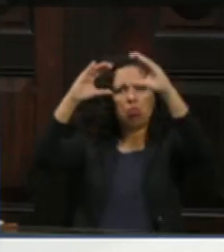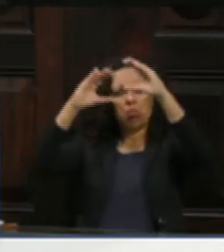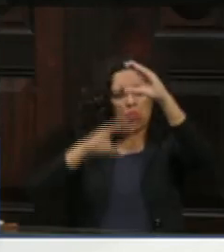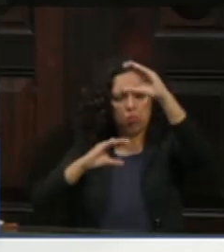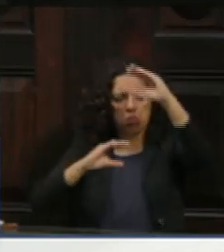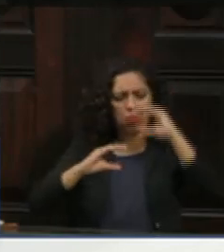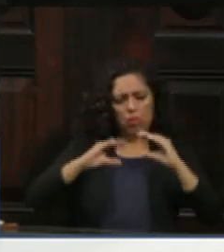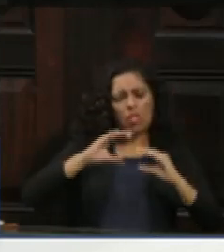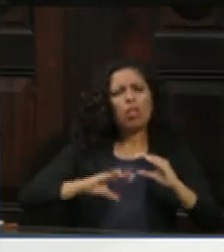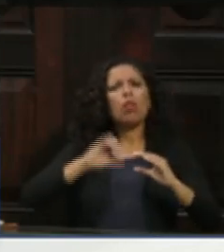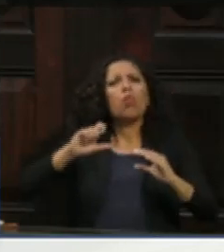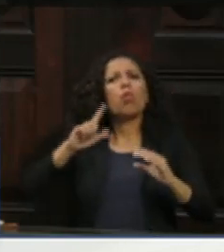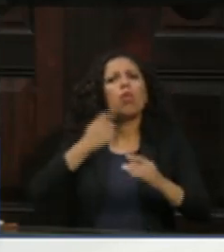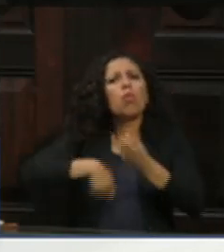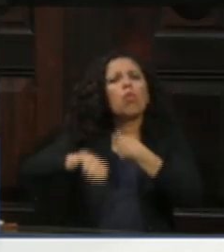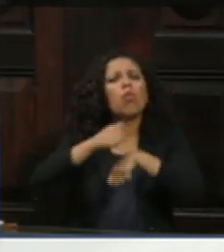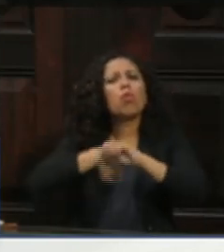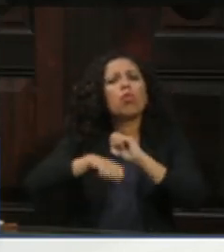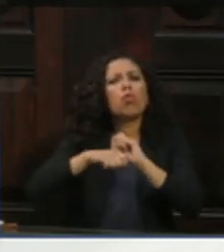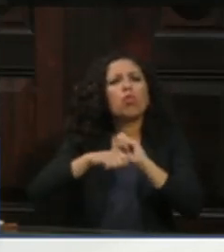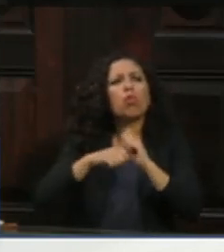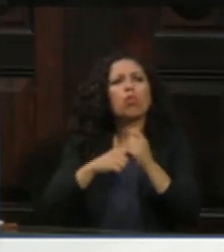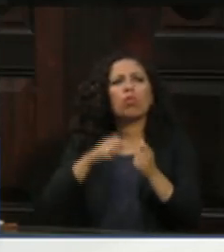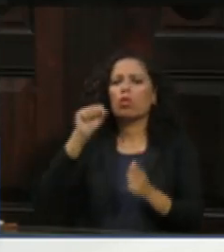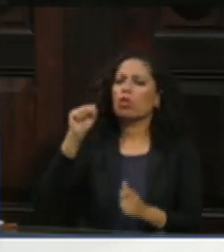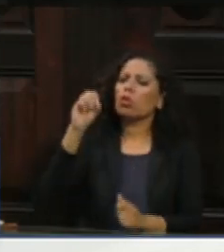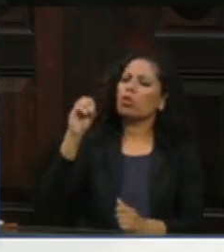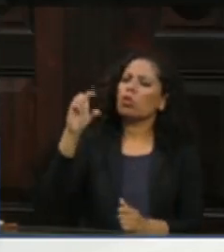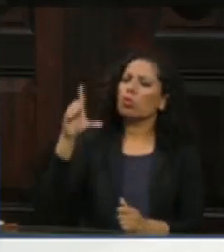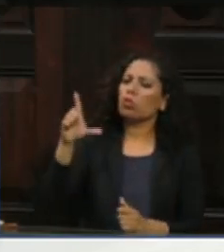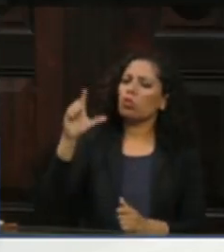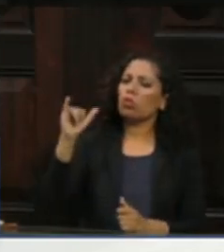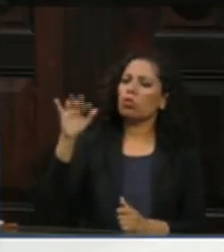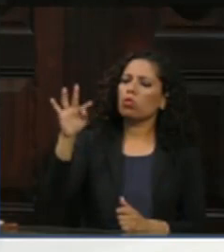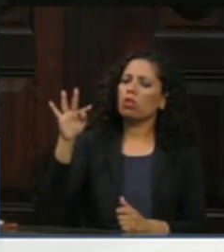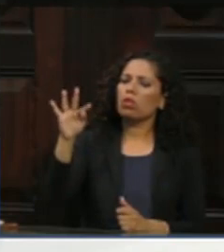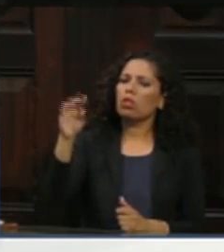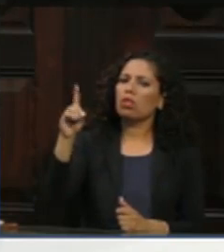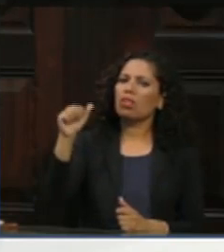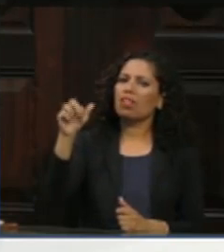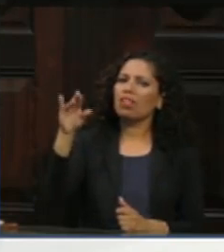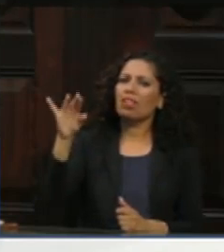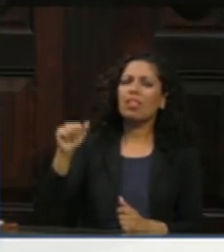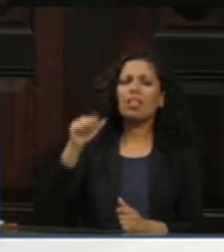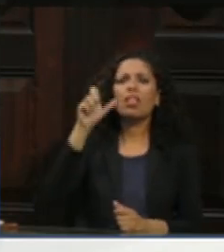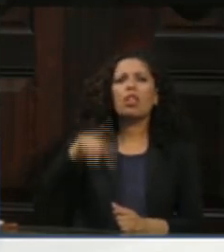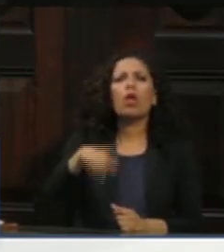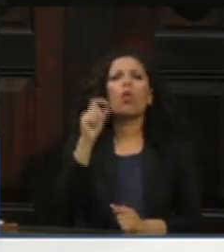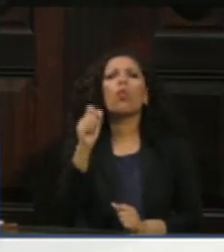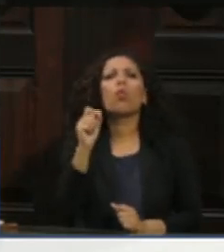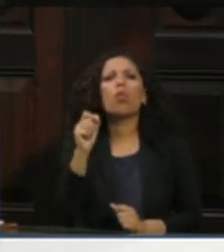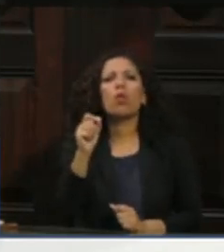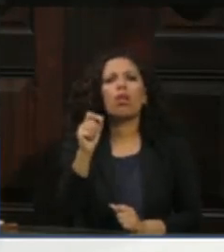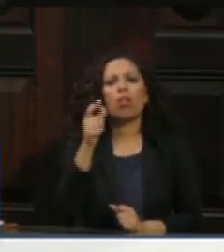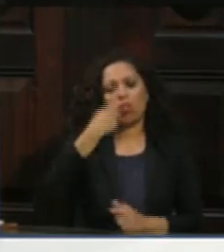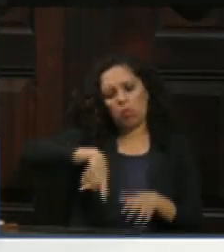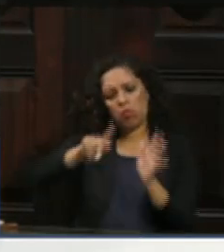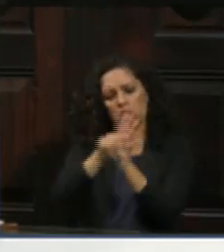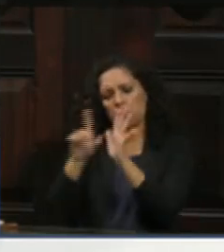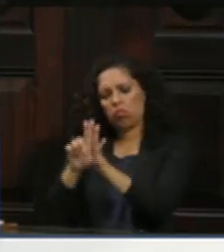A distribuição dos resultados entre os associados, o caráter coletivo, né? As atividades de